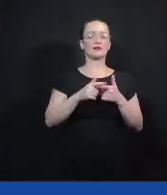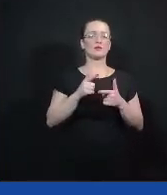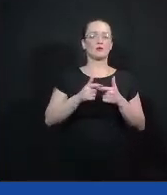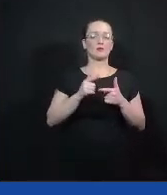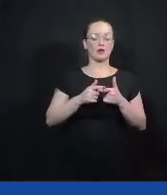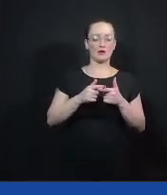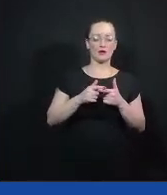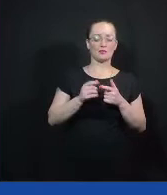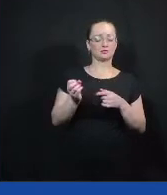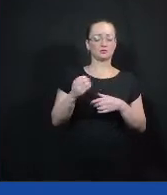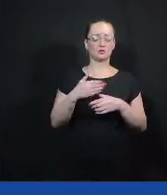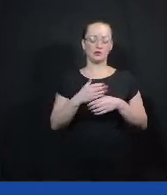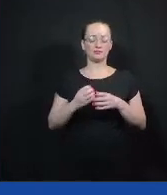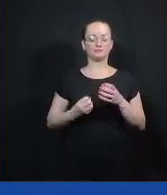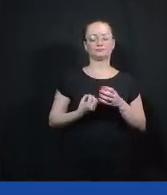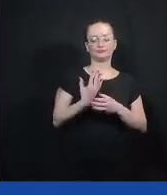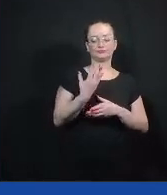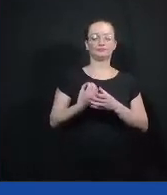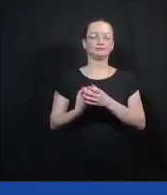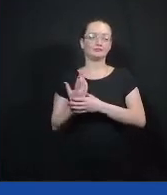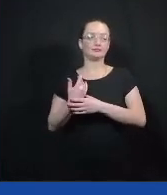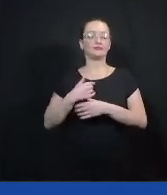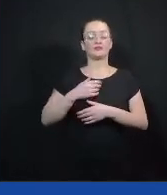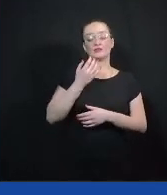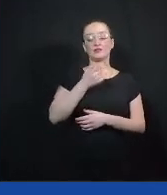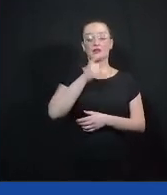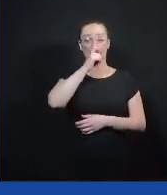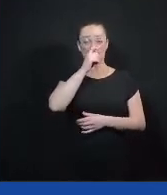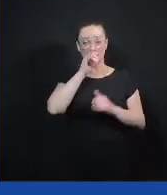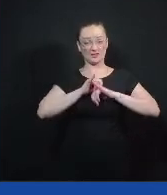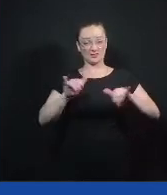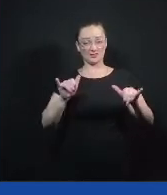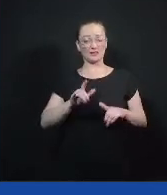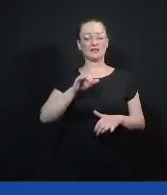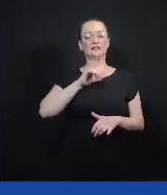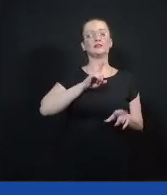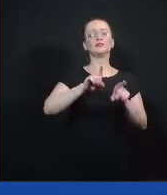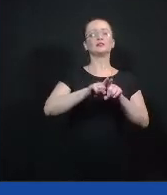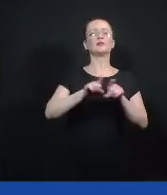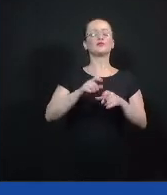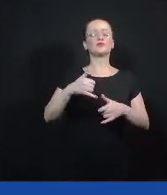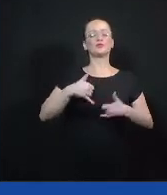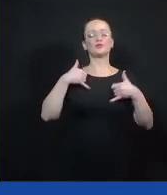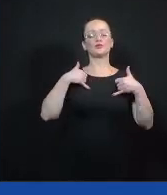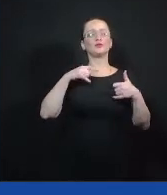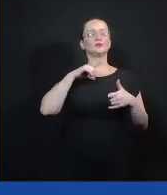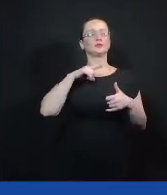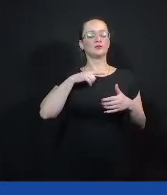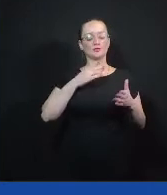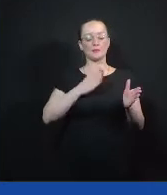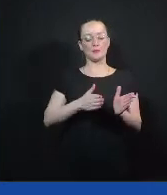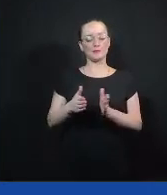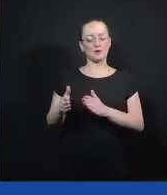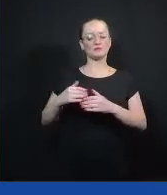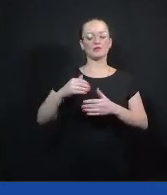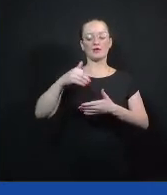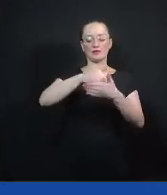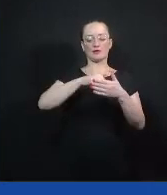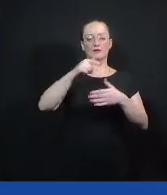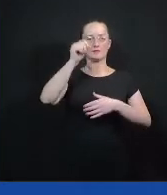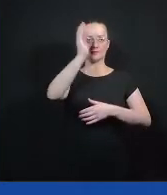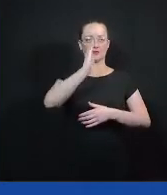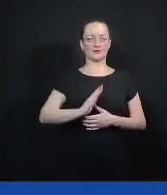problemas novos que surgem agora, como os das notícias falsas, nós também temos muito que nos orgulhar quando a gente fala de processo eleitoral no Brasil,